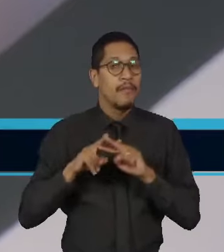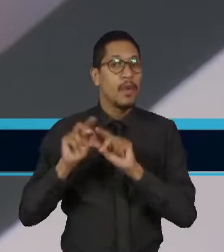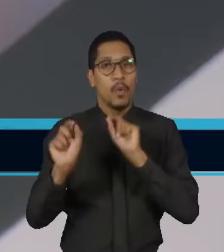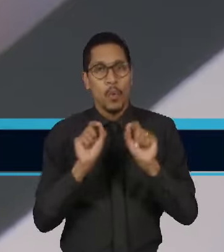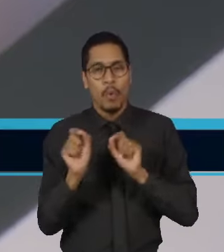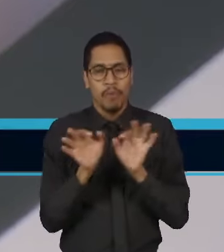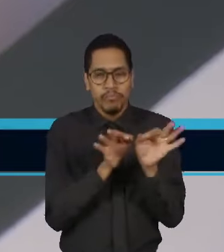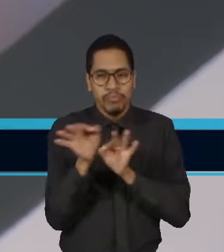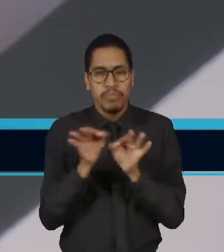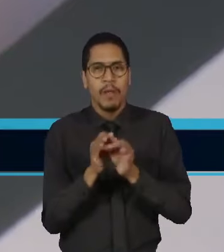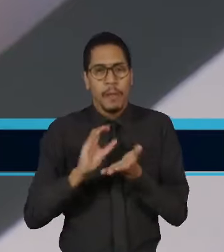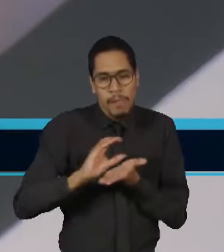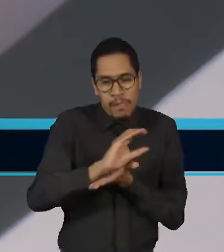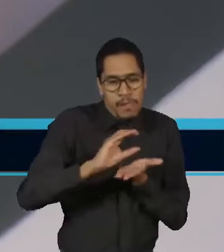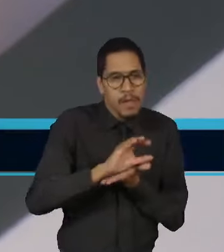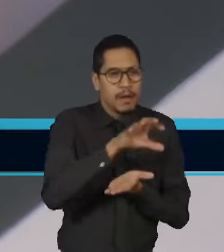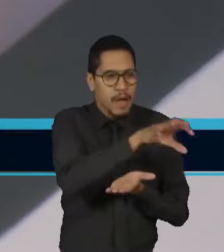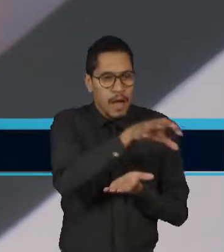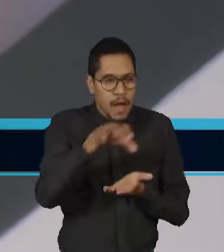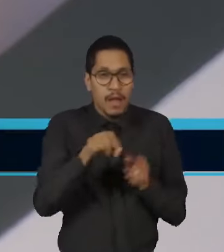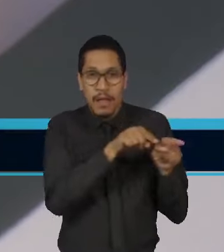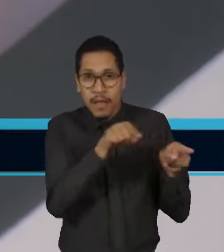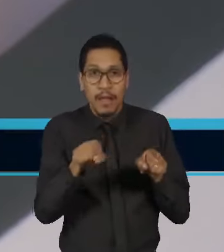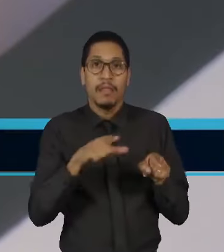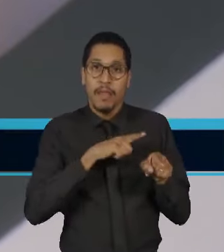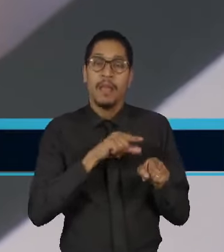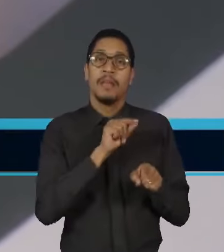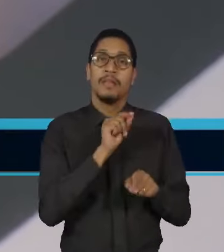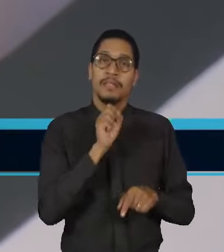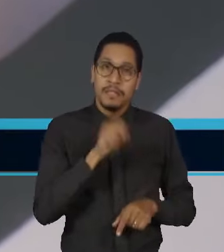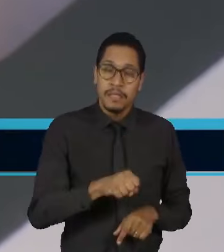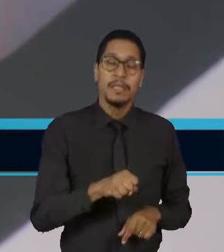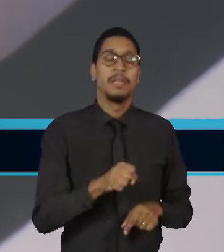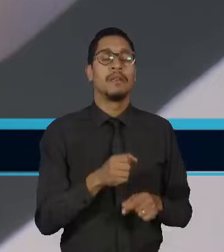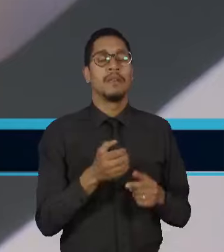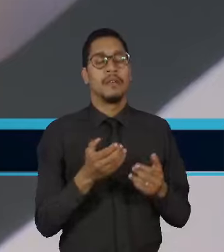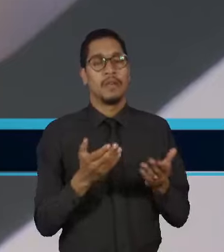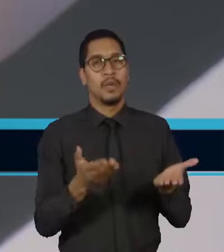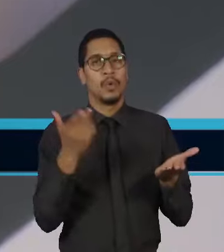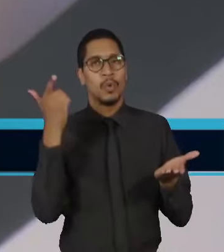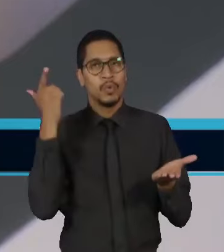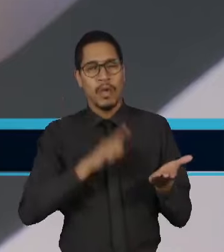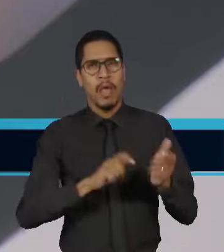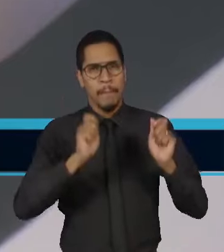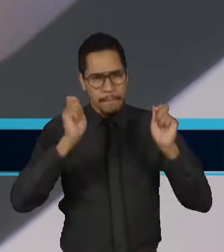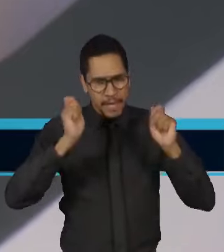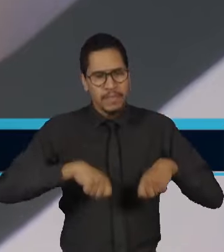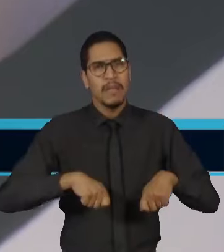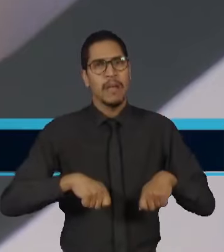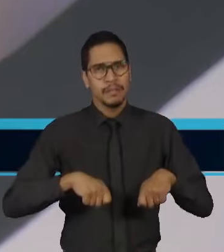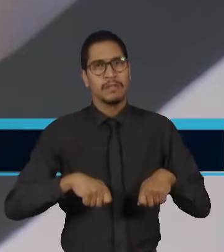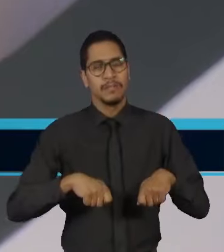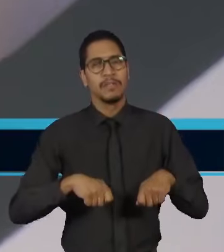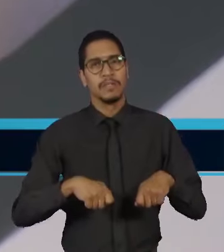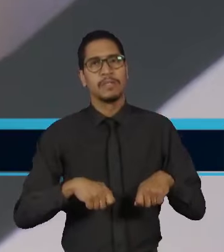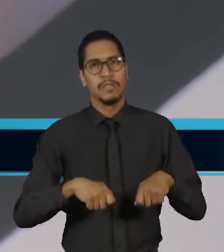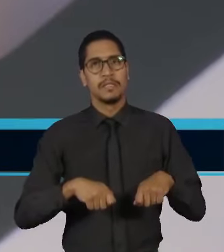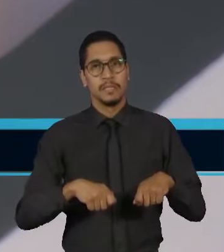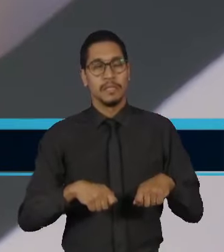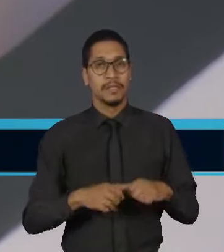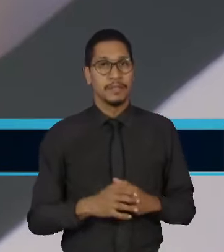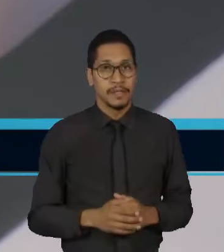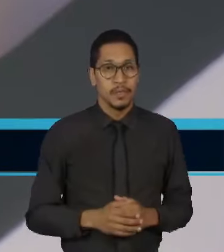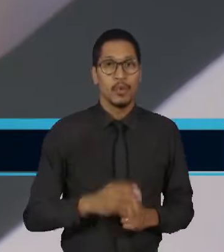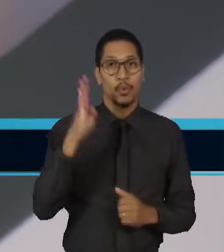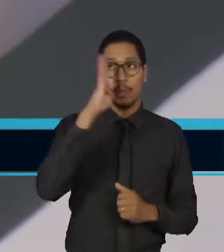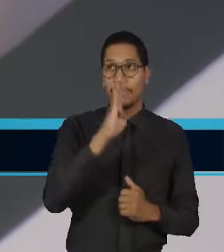nessas áreas porque essas são as áreas que mantém uma eh capacidade de que em todo